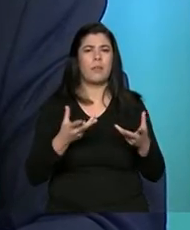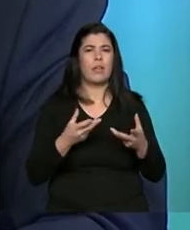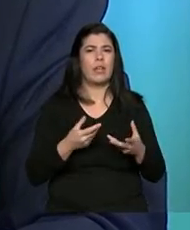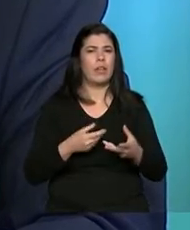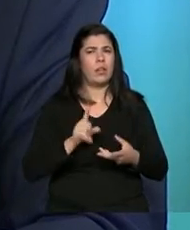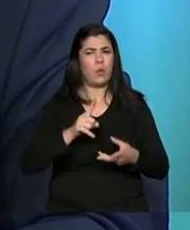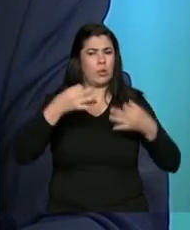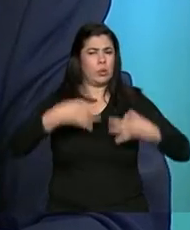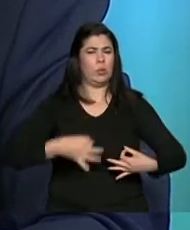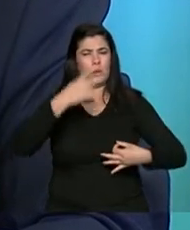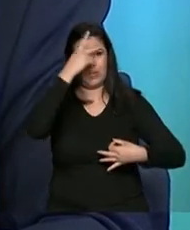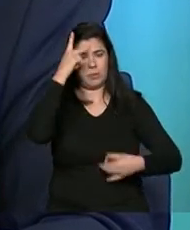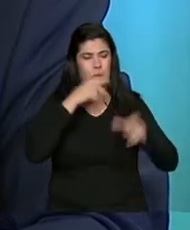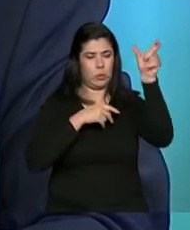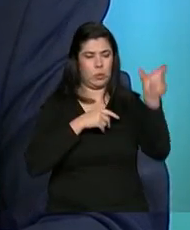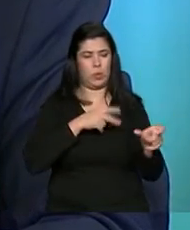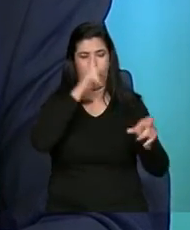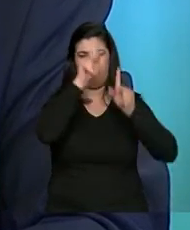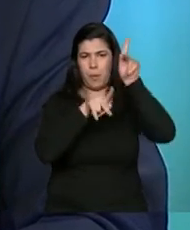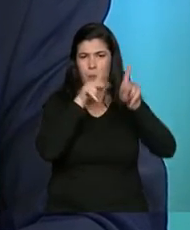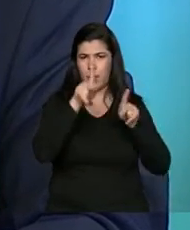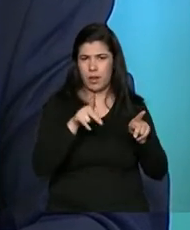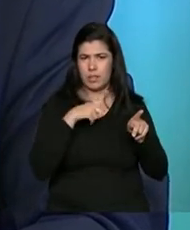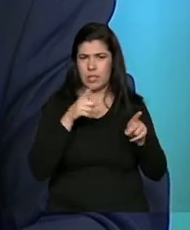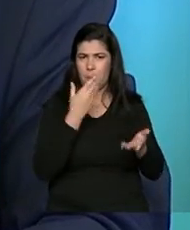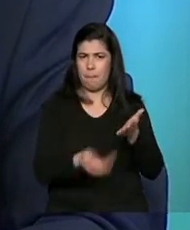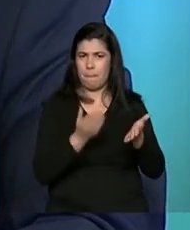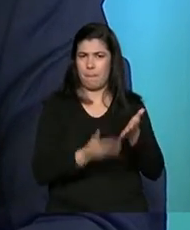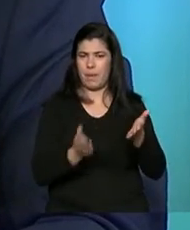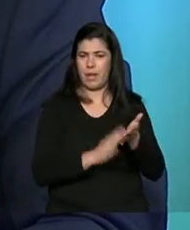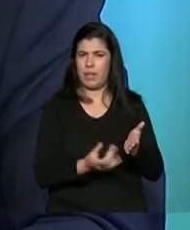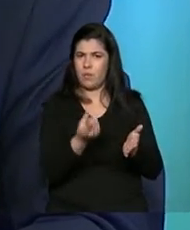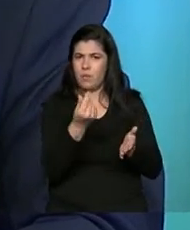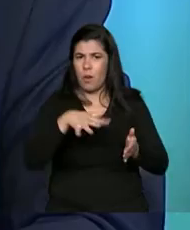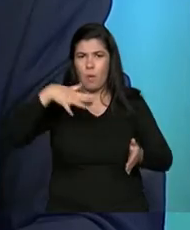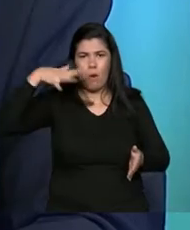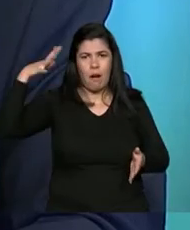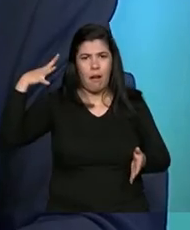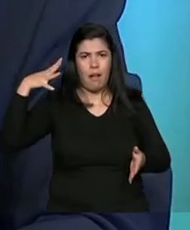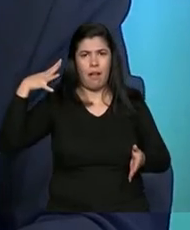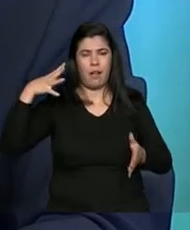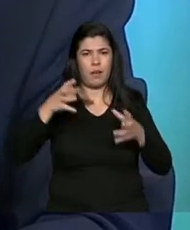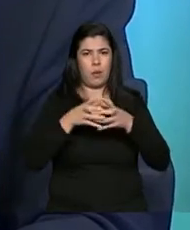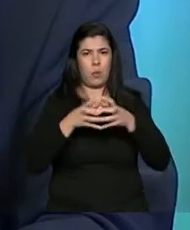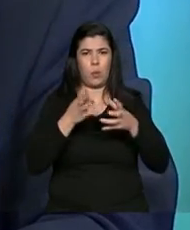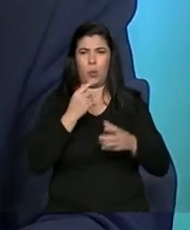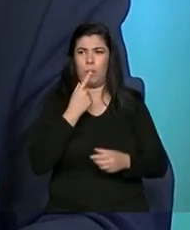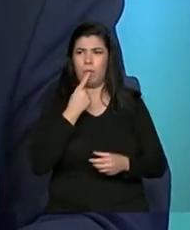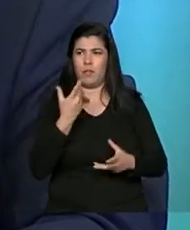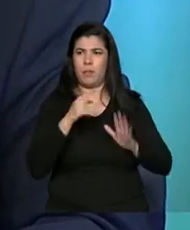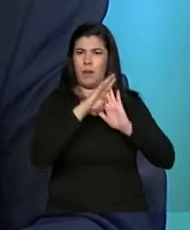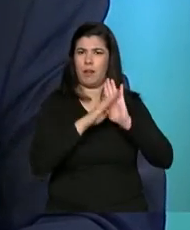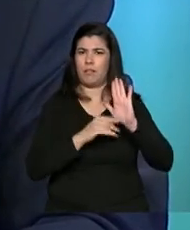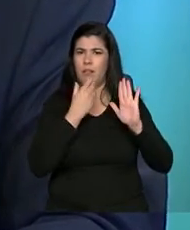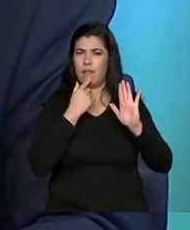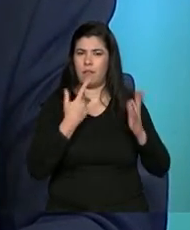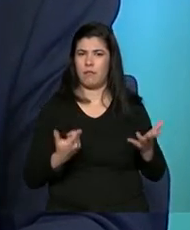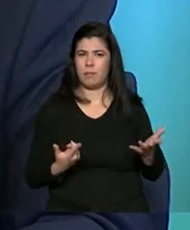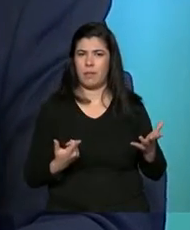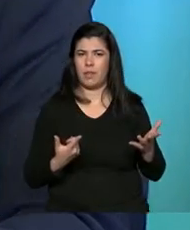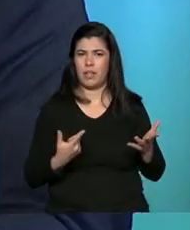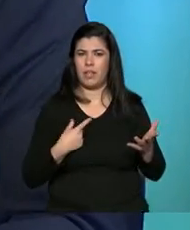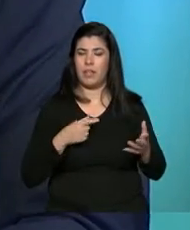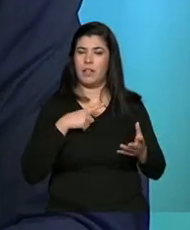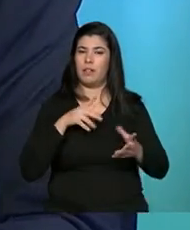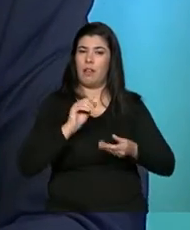continue sendo onerado por um custo de geração que não está acontecendo a flexibilidade da bandeira